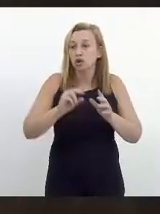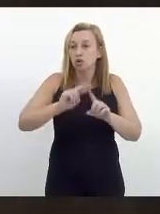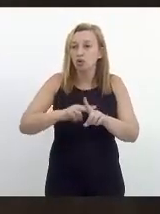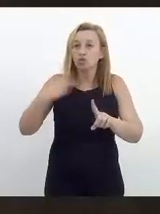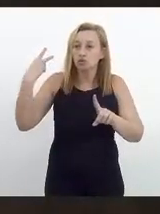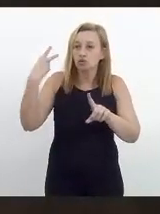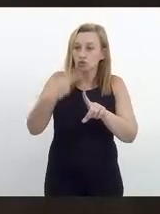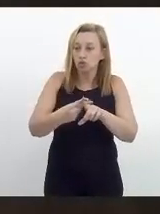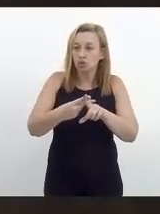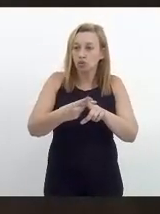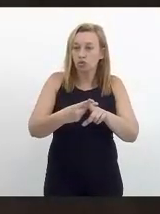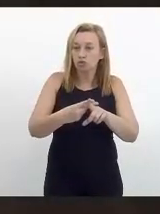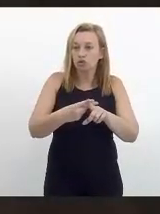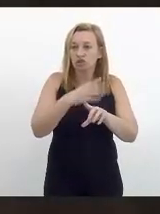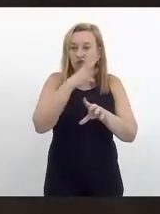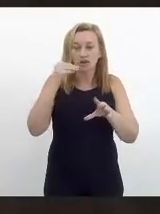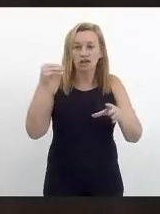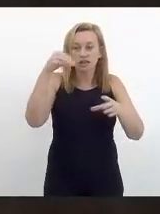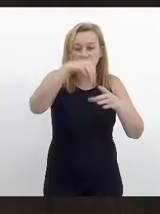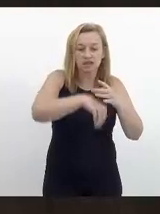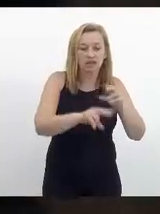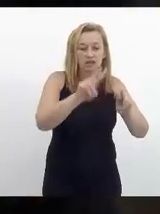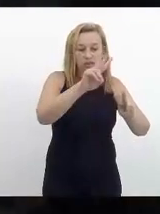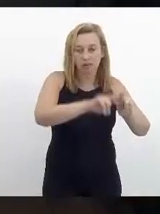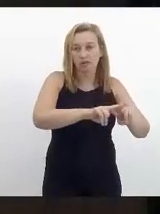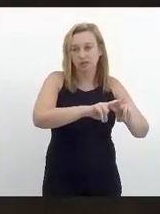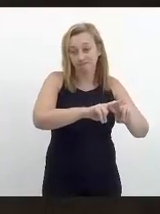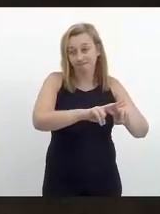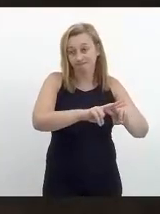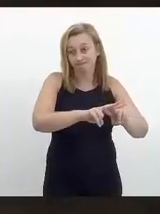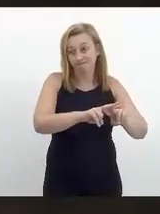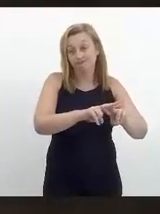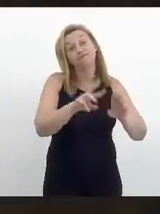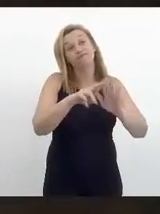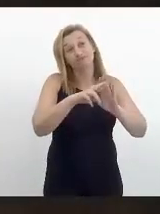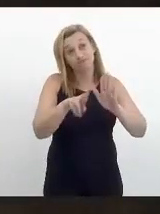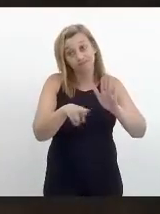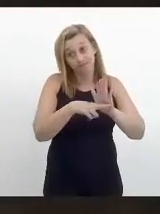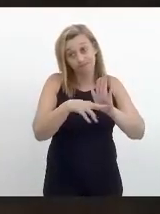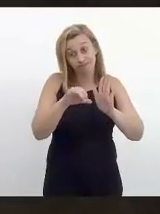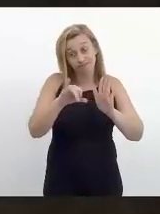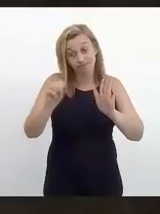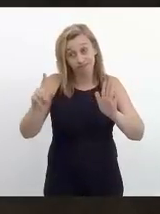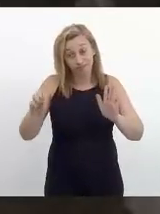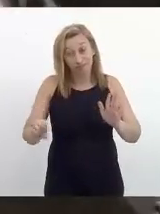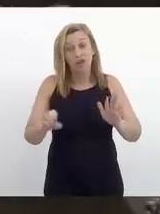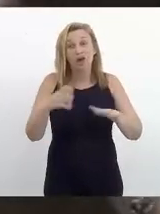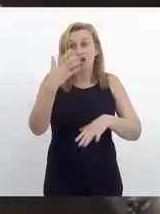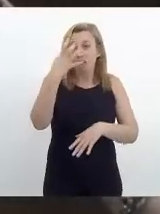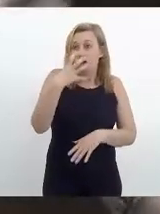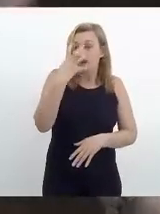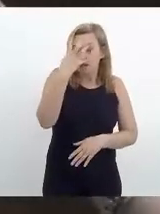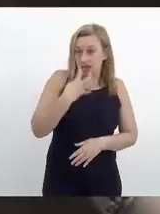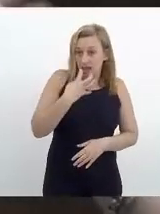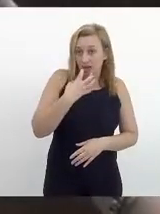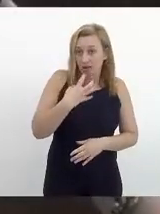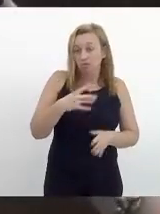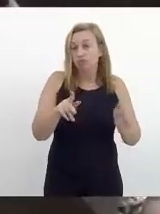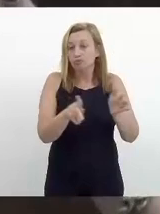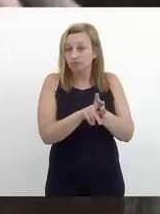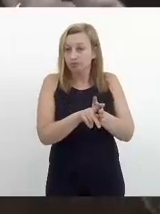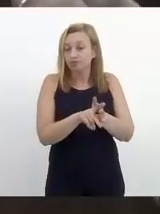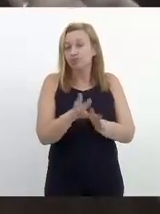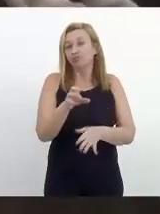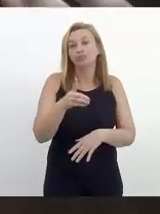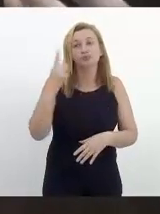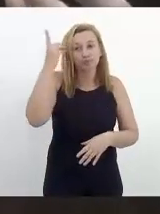da lotação definida nos termos do SINASE. Então, é muito grave. O projeto do deputado Valdeque vai justamente na